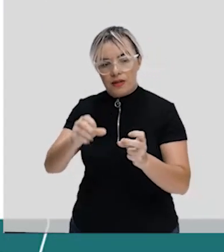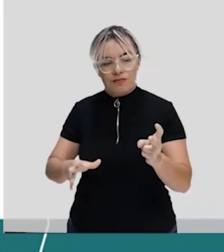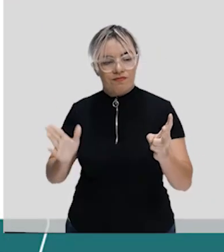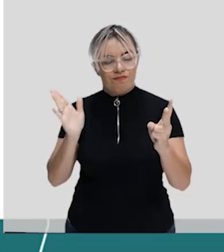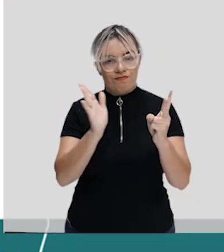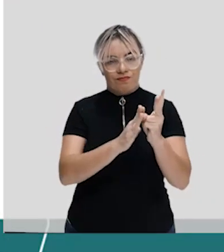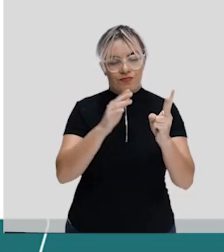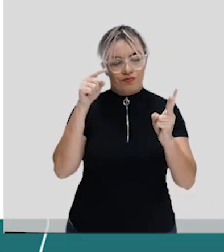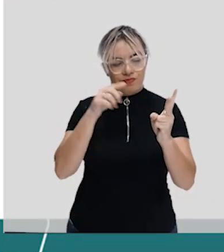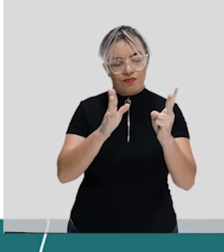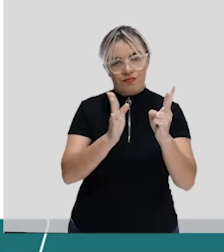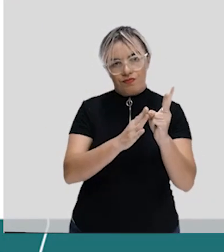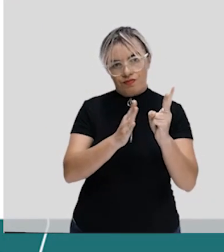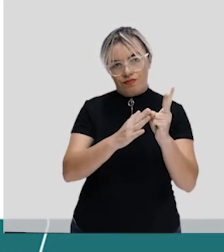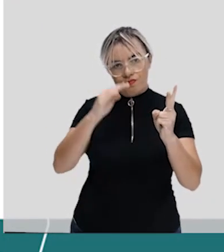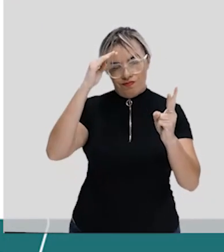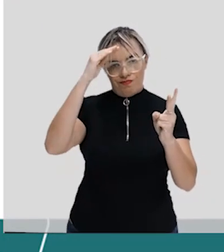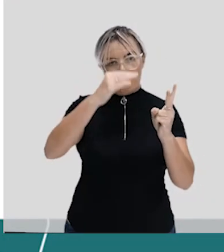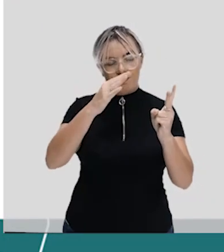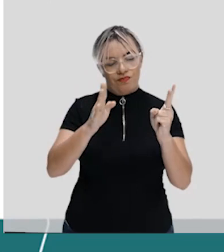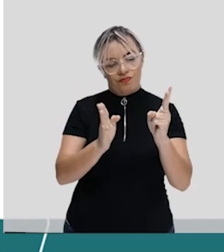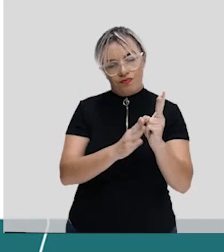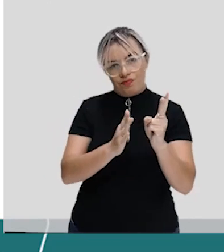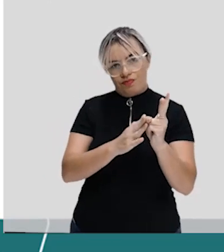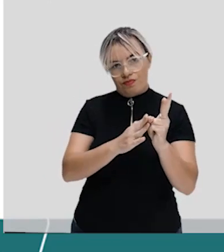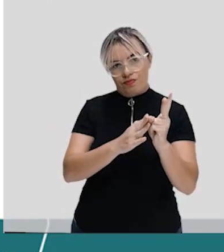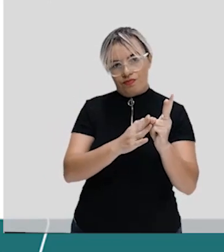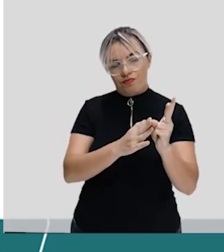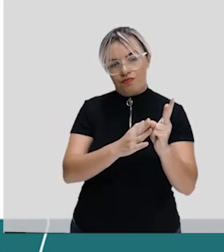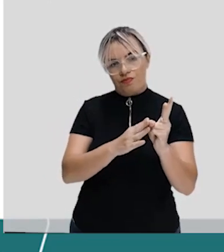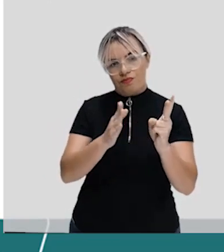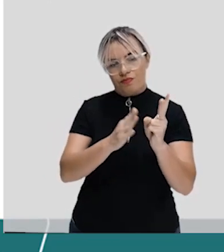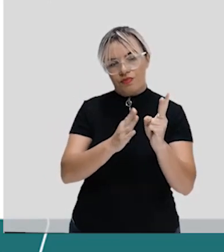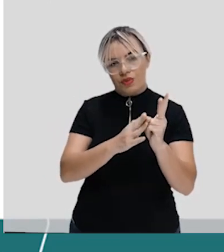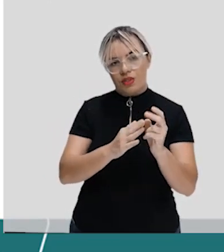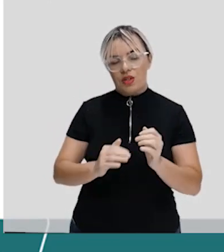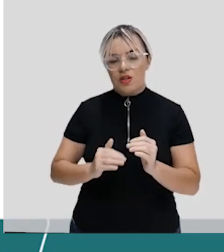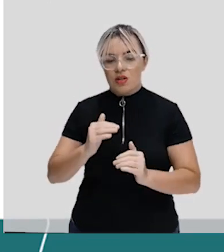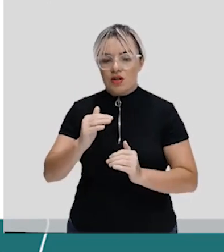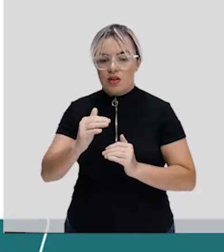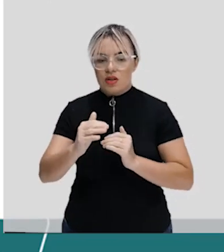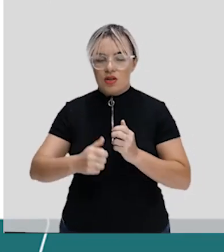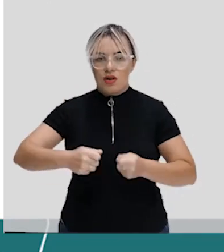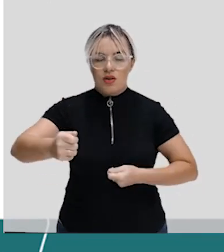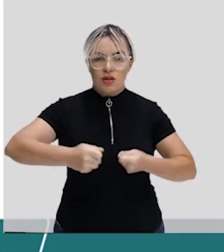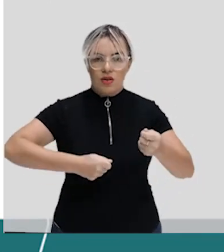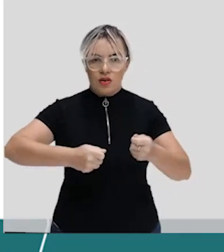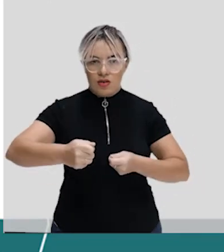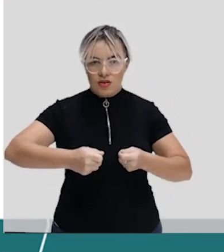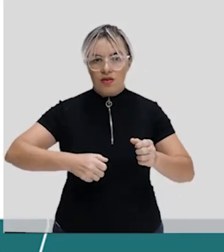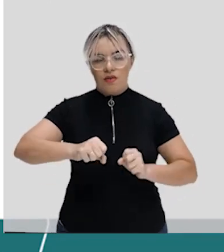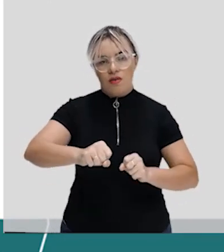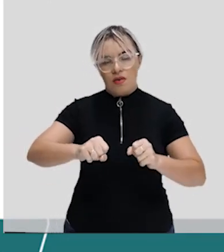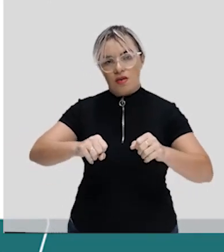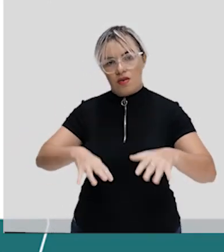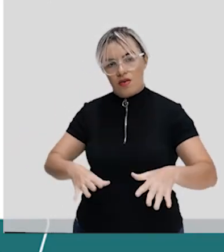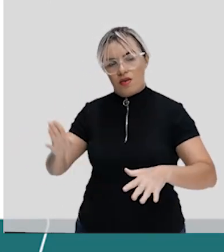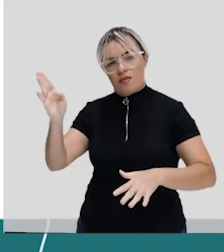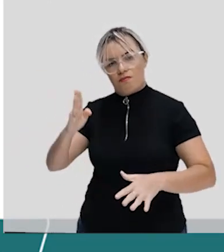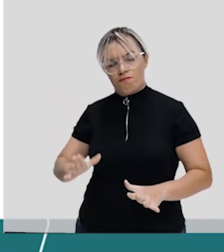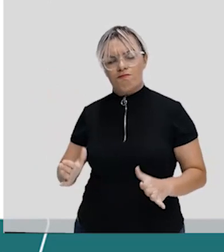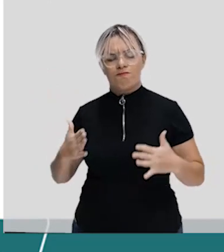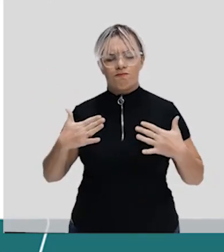nativo em seu súdito e, dessa maneira, conduzir o processo da colonização com